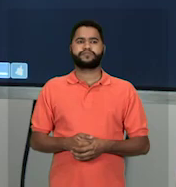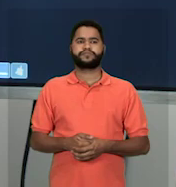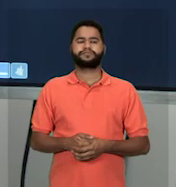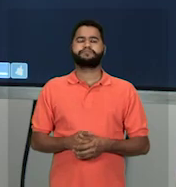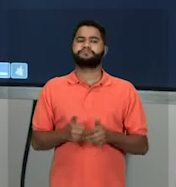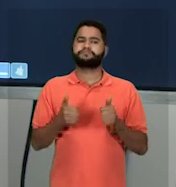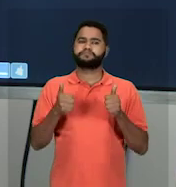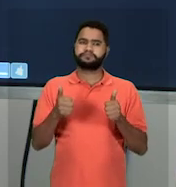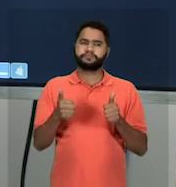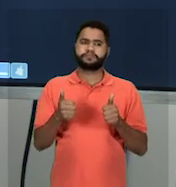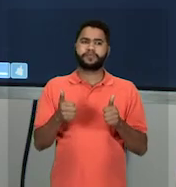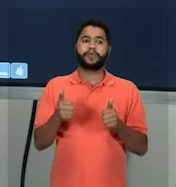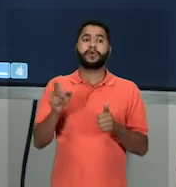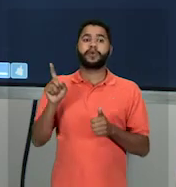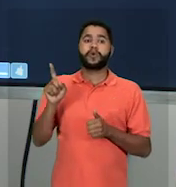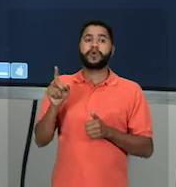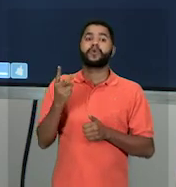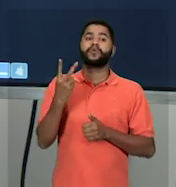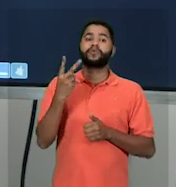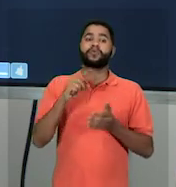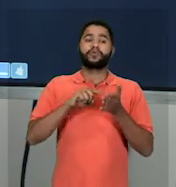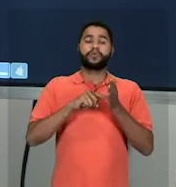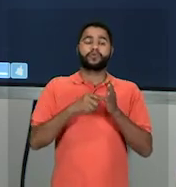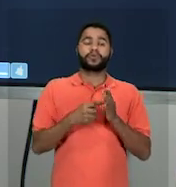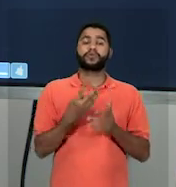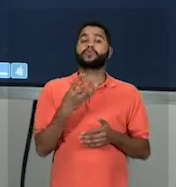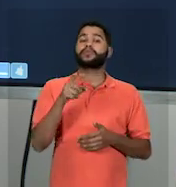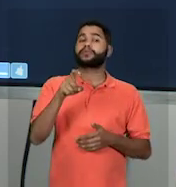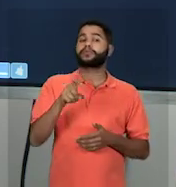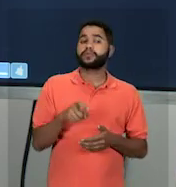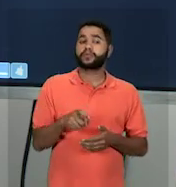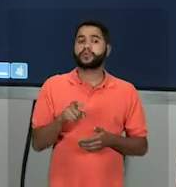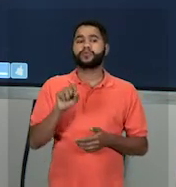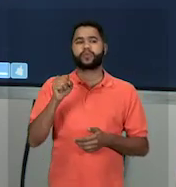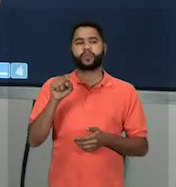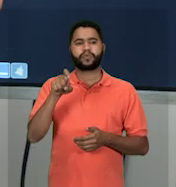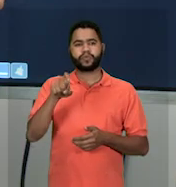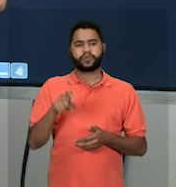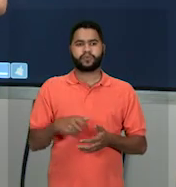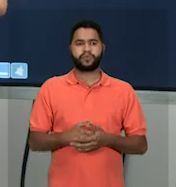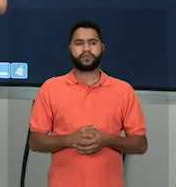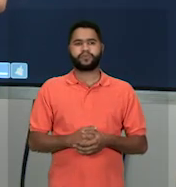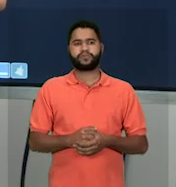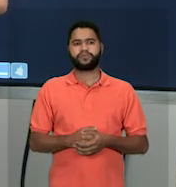beleza duas vezes 4x 8x